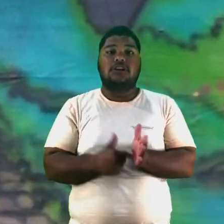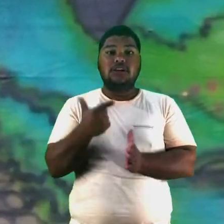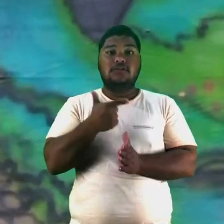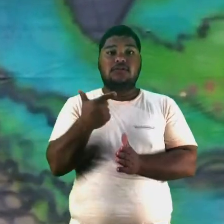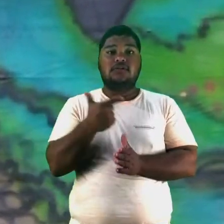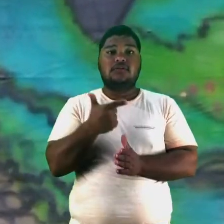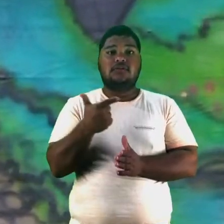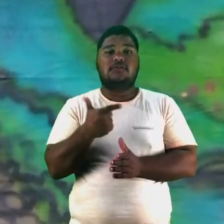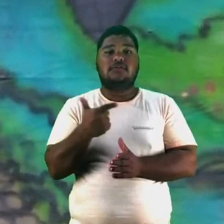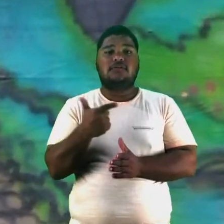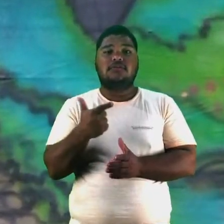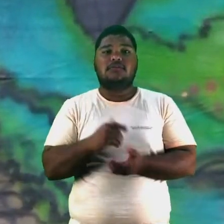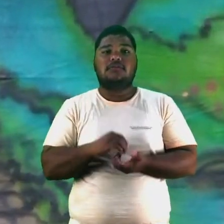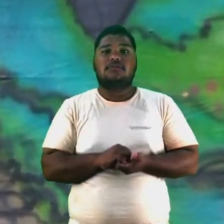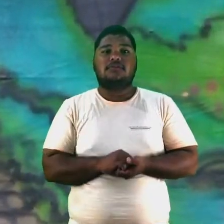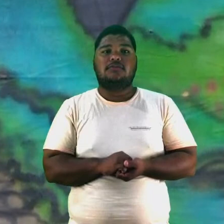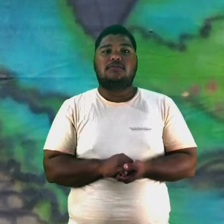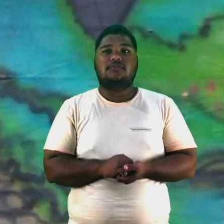a palavra